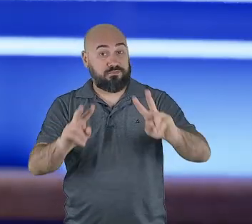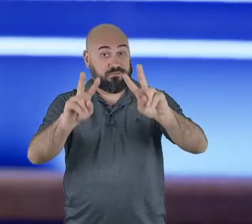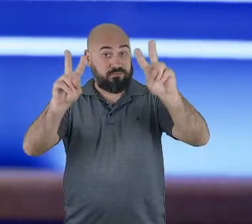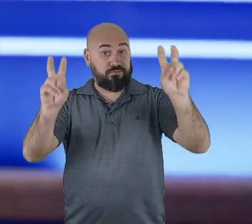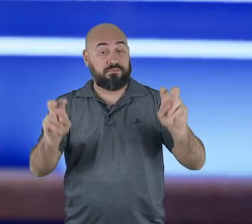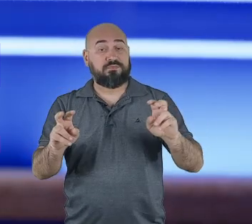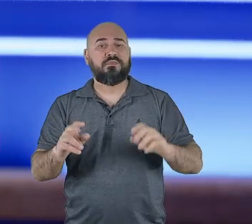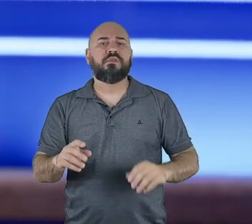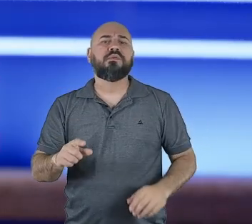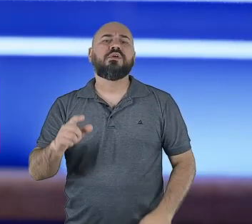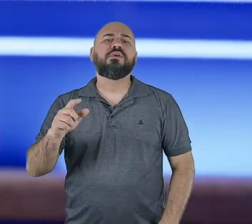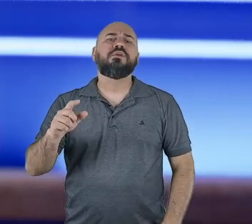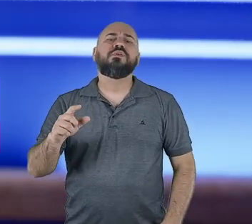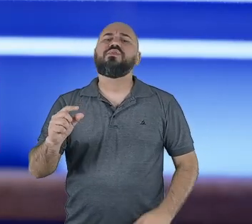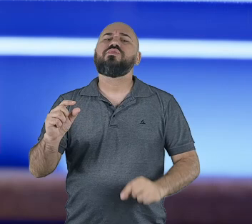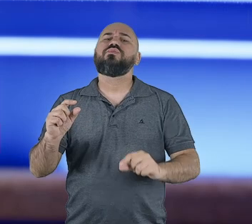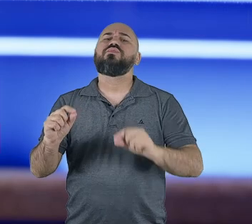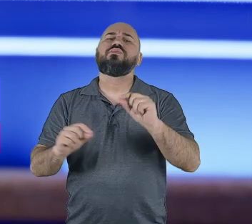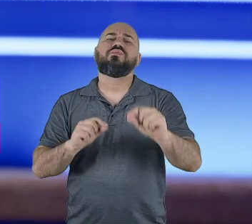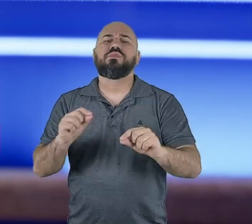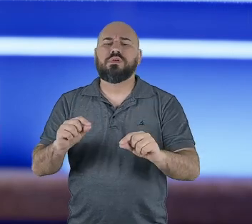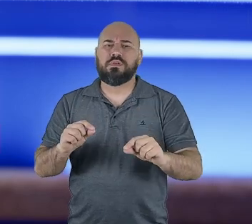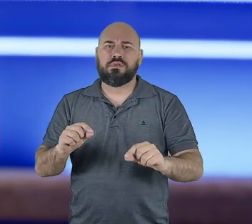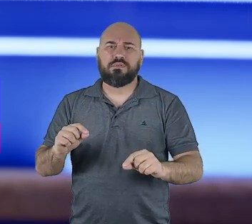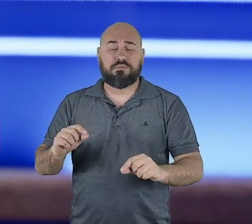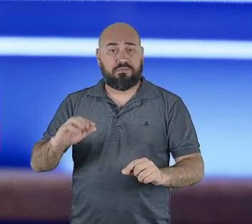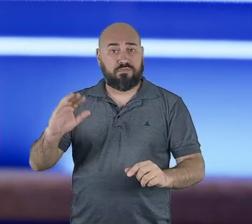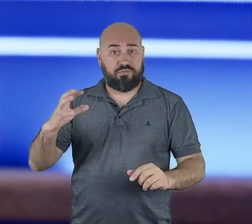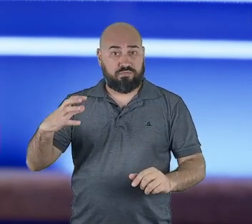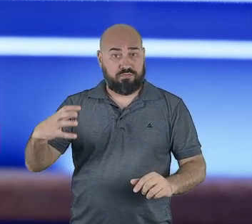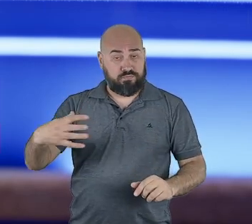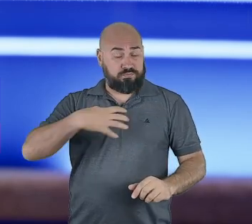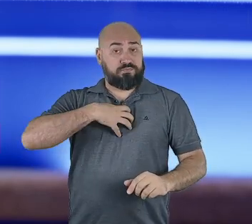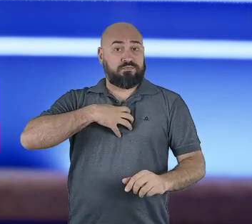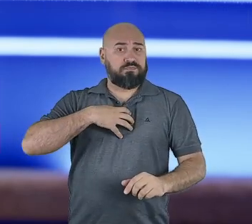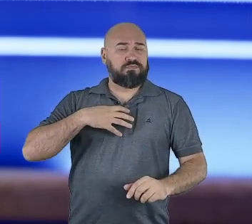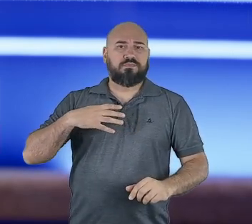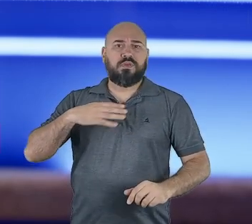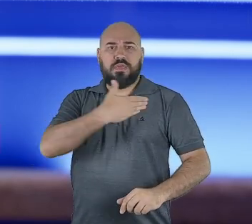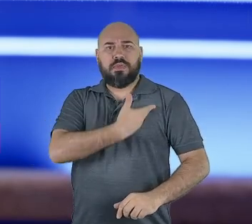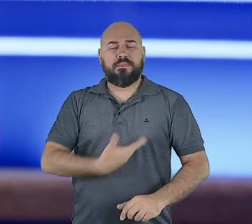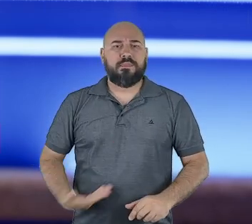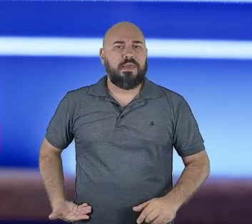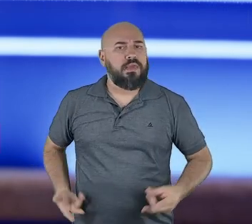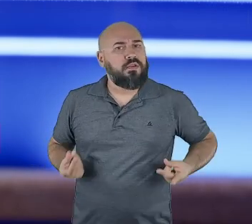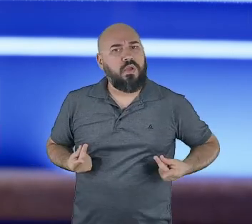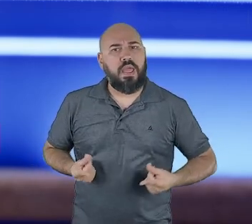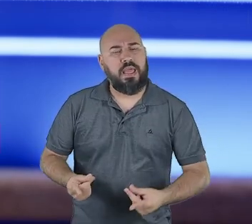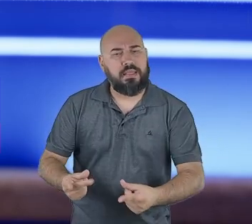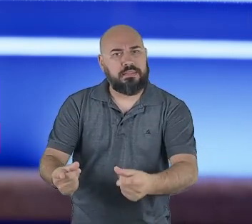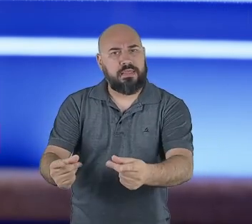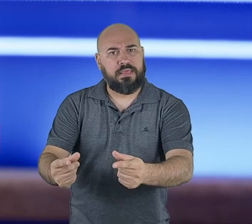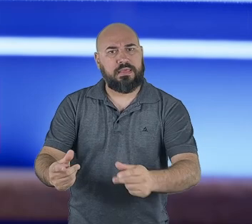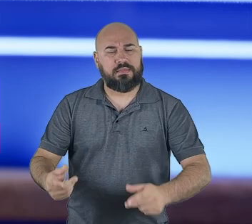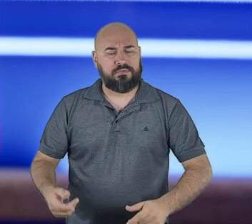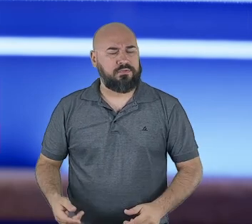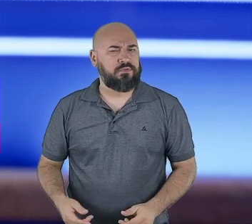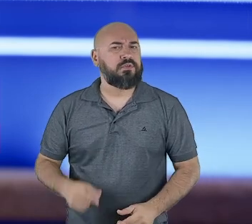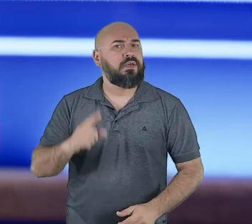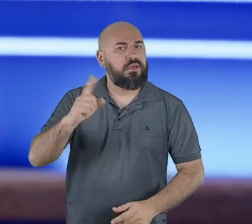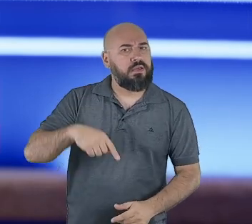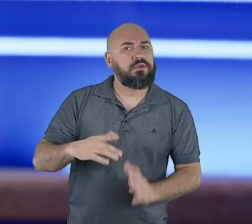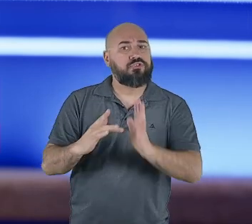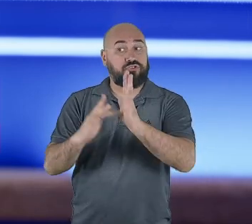falar sobre o pacto do império eterno. É isso mesmo, Jesus vai estabelecer o seu